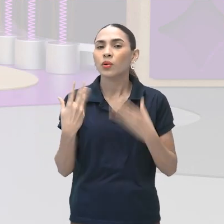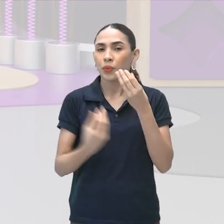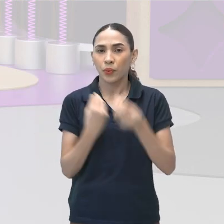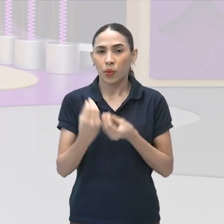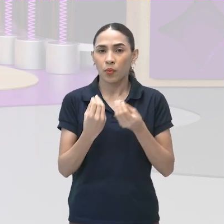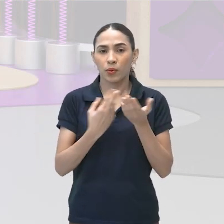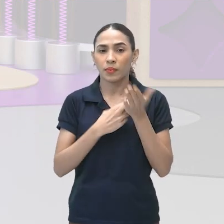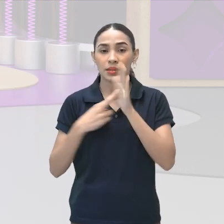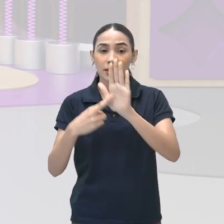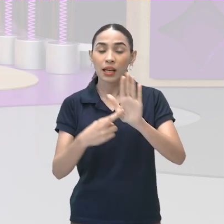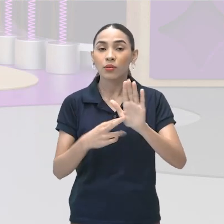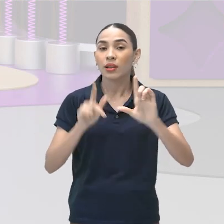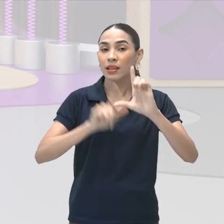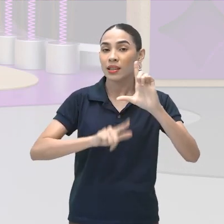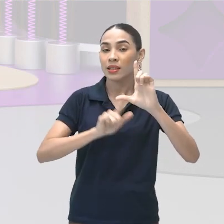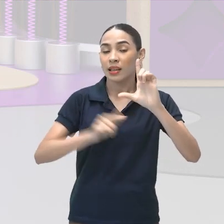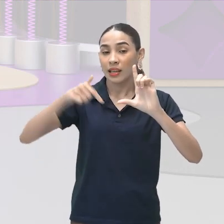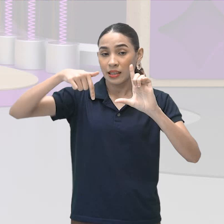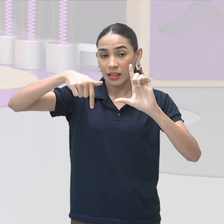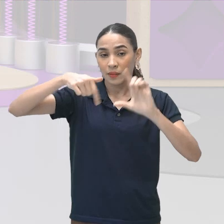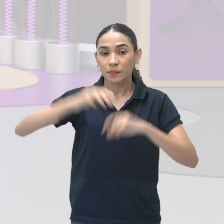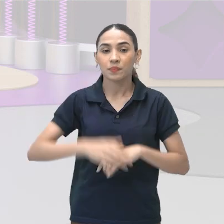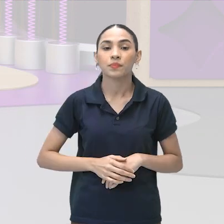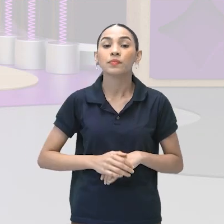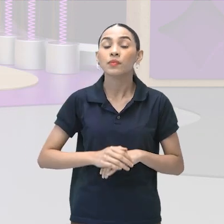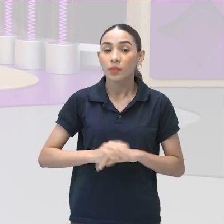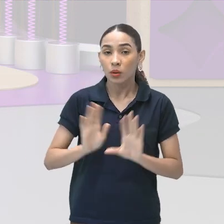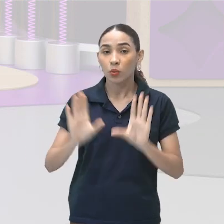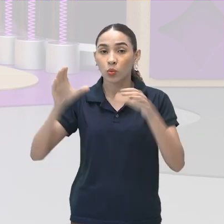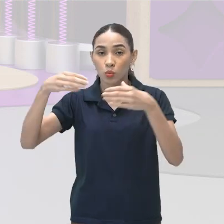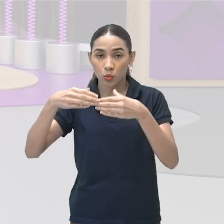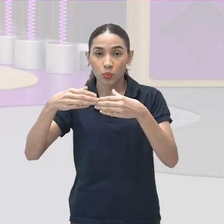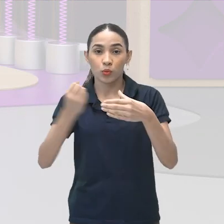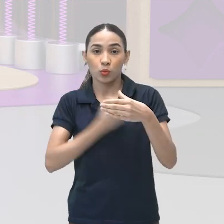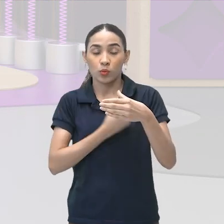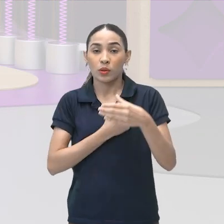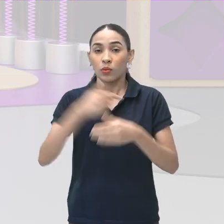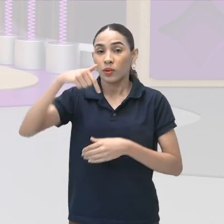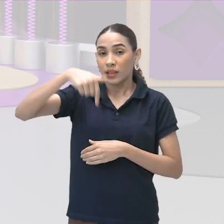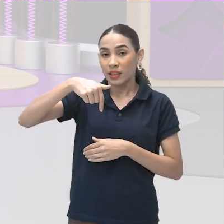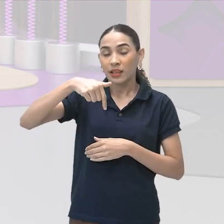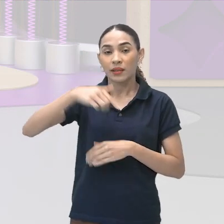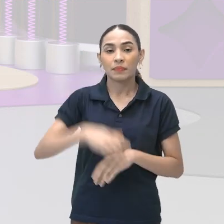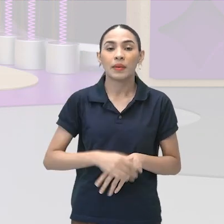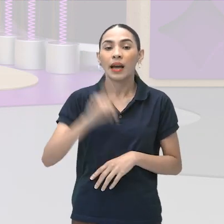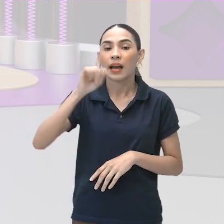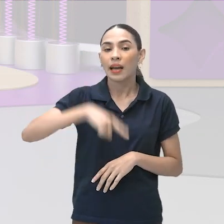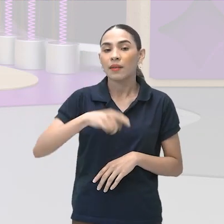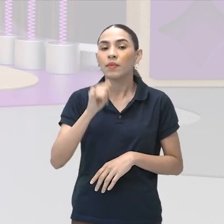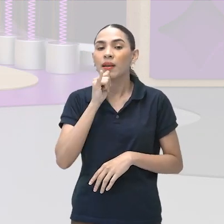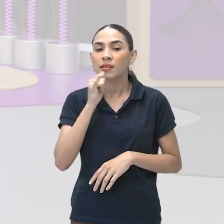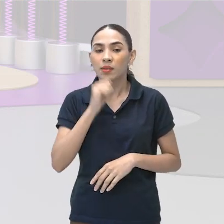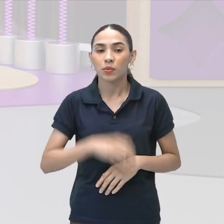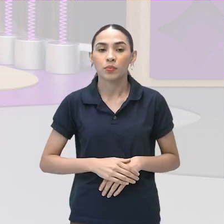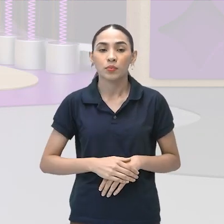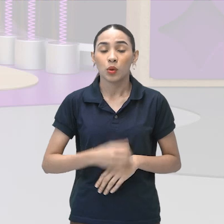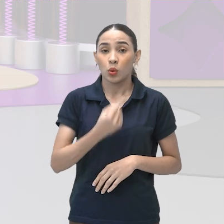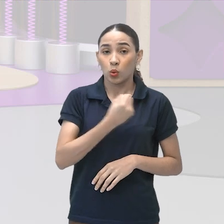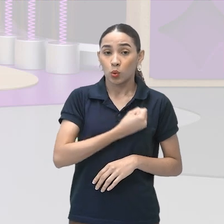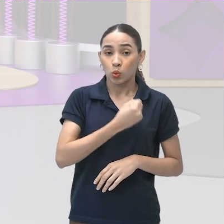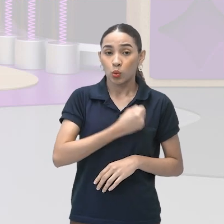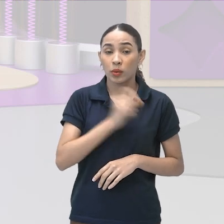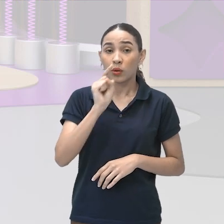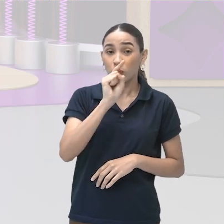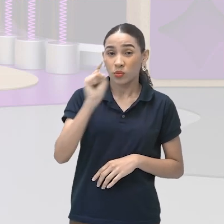representado pela letra Q. E o conjunto dos números racionais, ele é formado por números